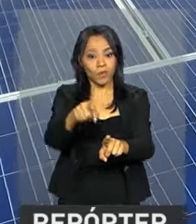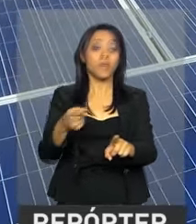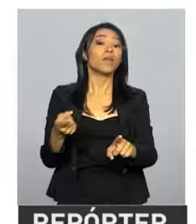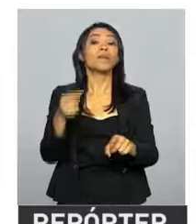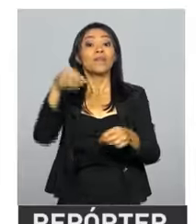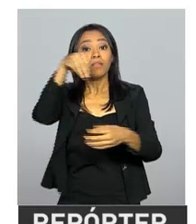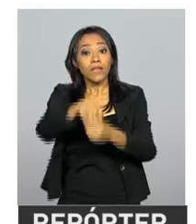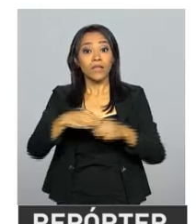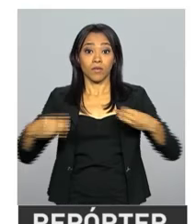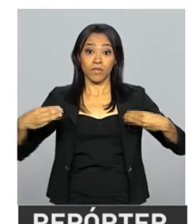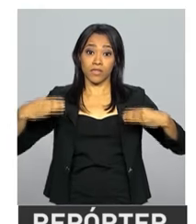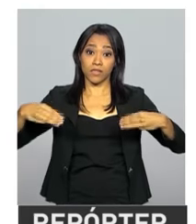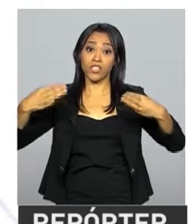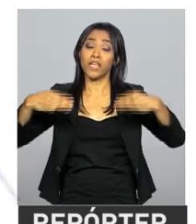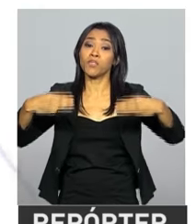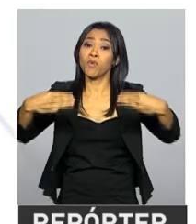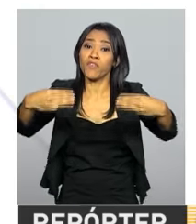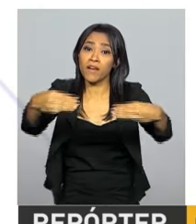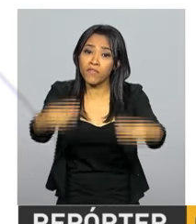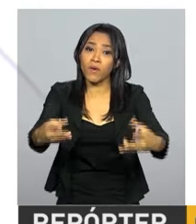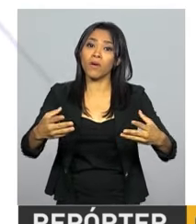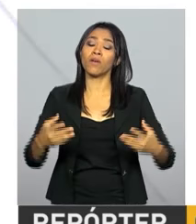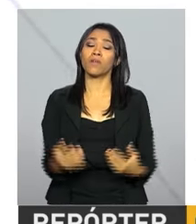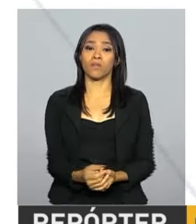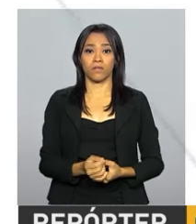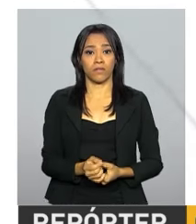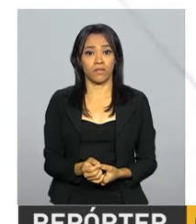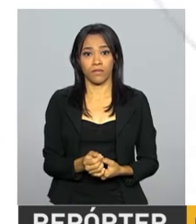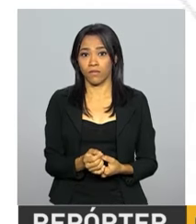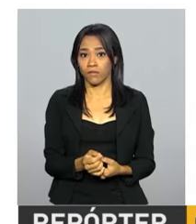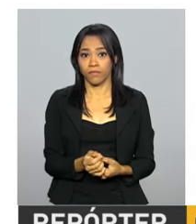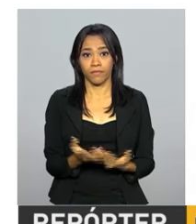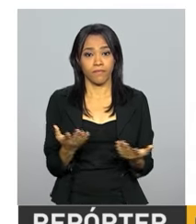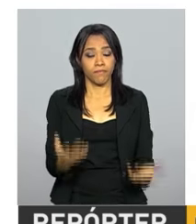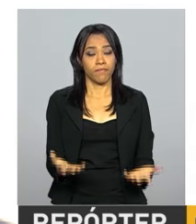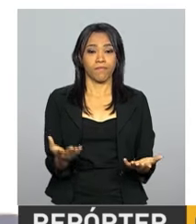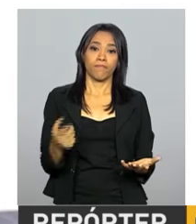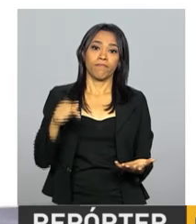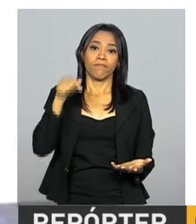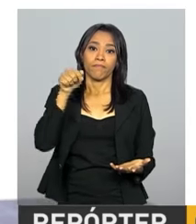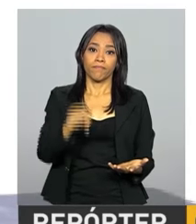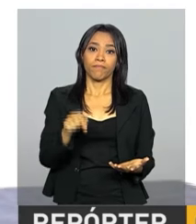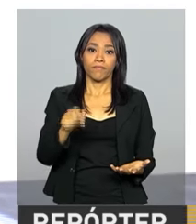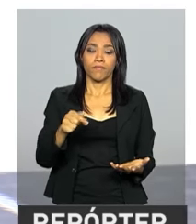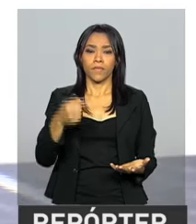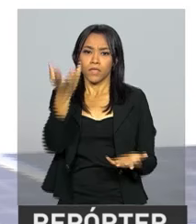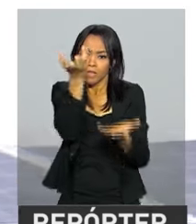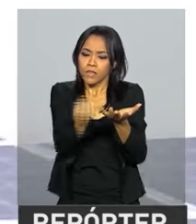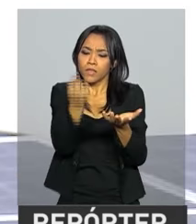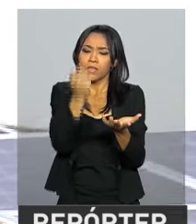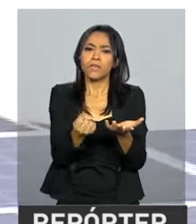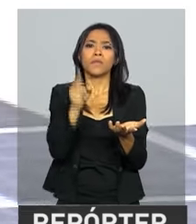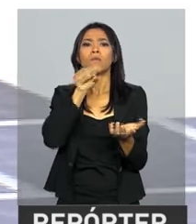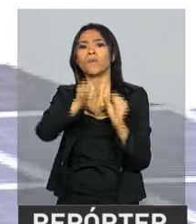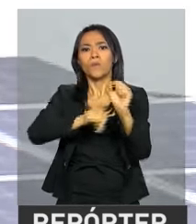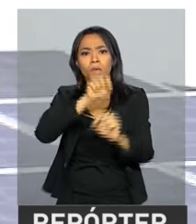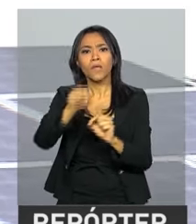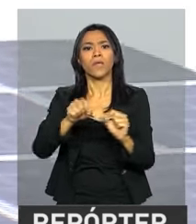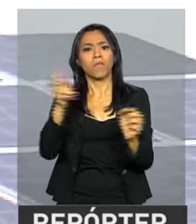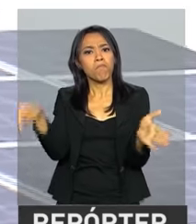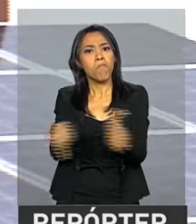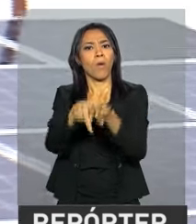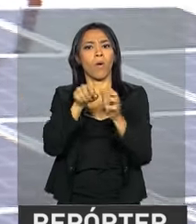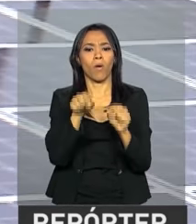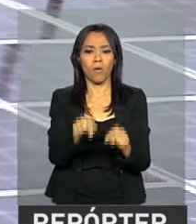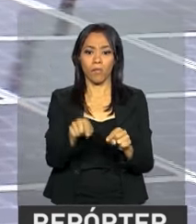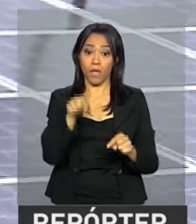Ministérios o ministério vai compensar parte da energia elétrica que consome com geração própria